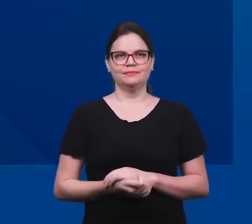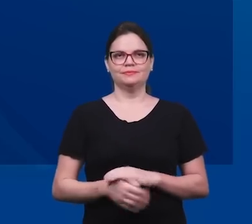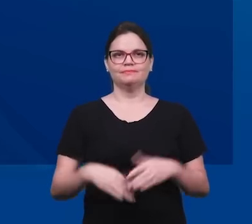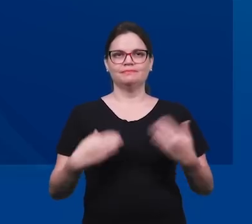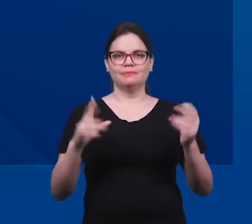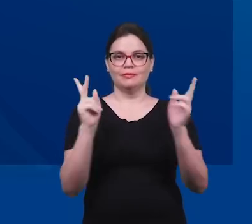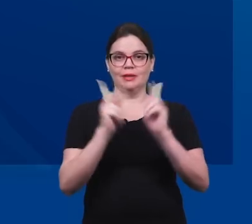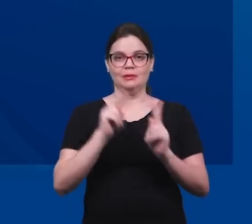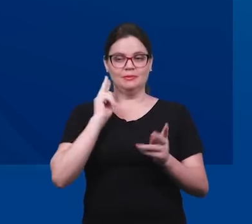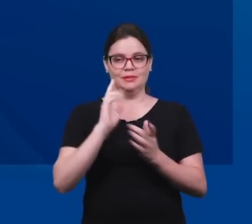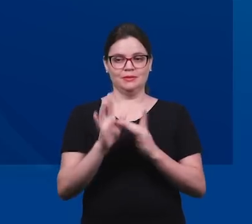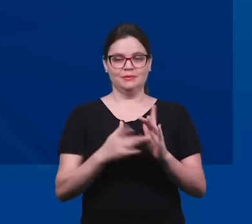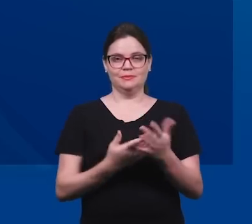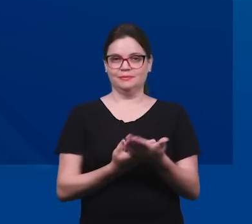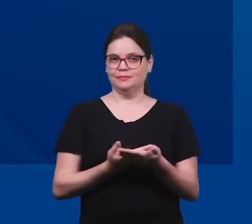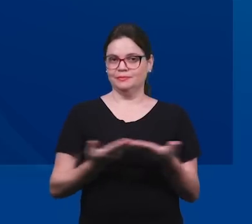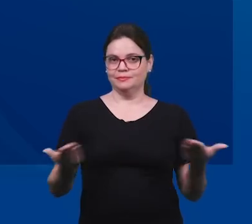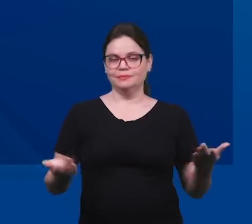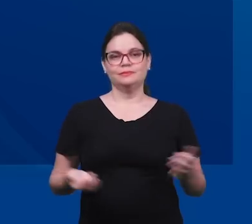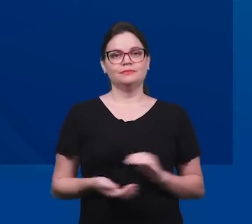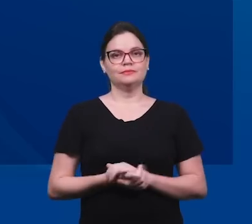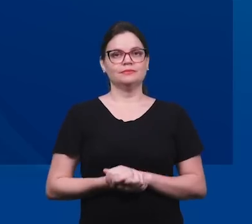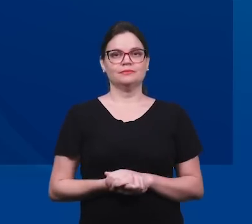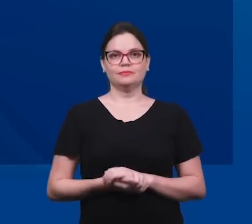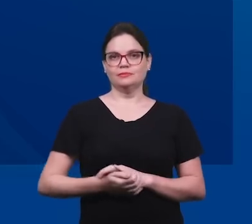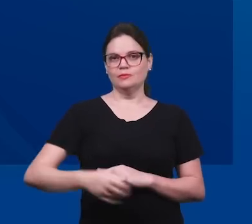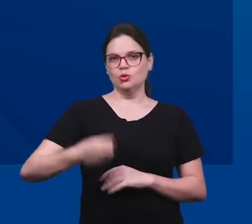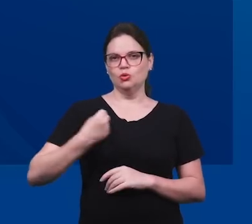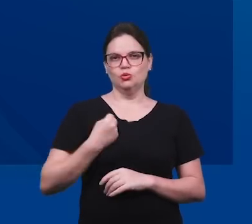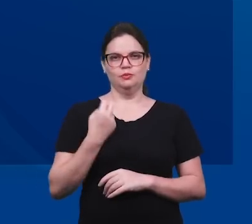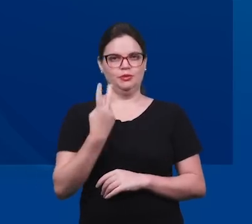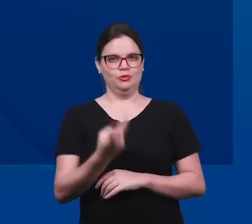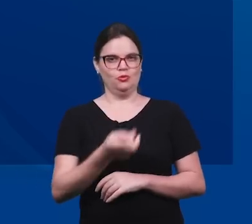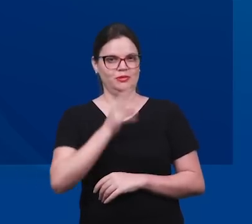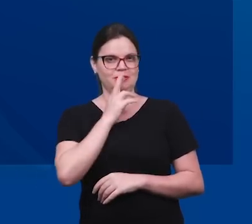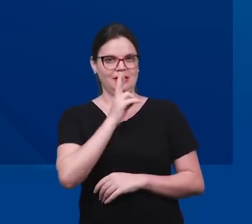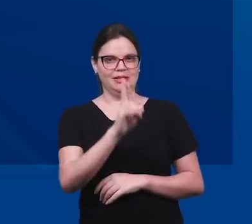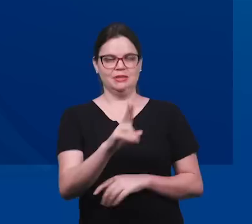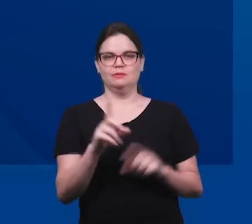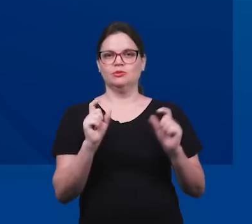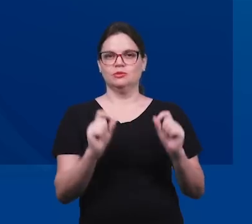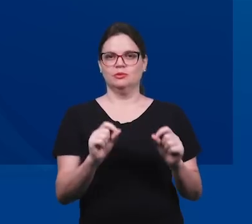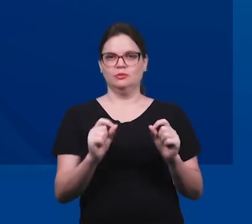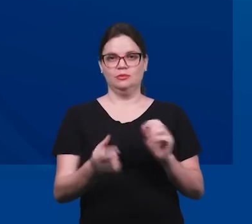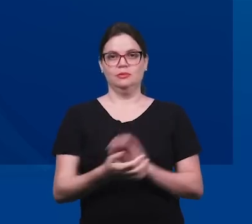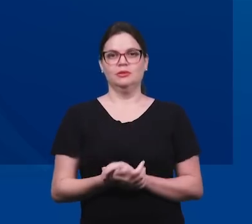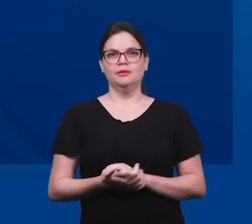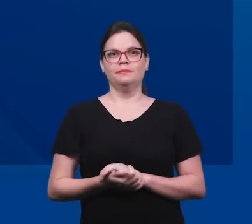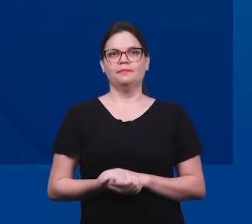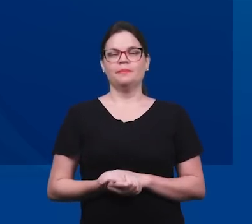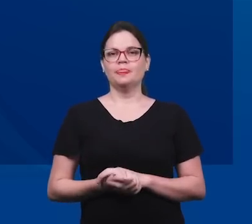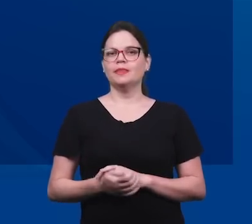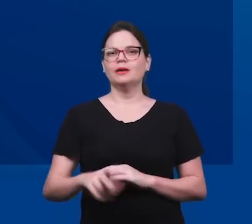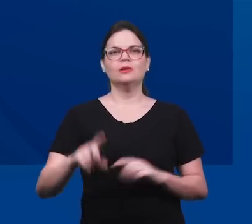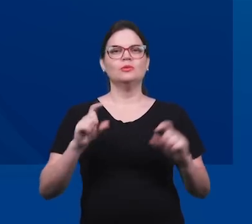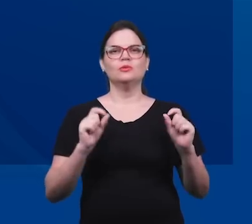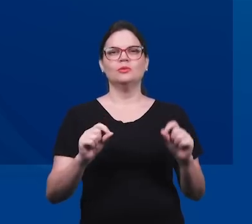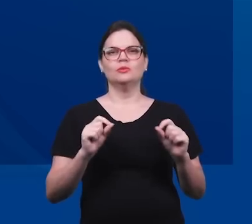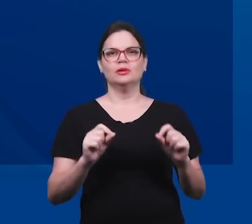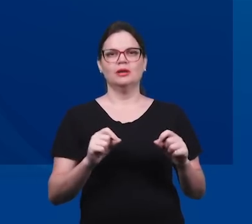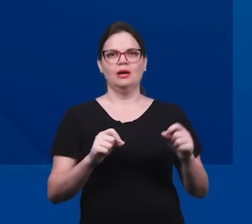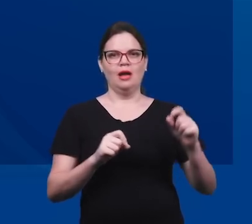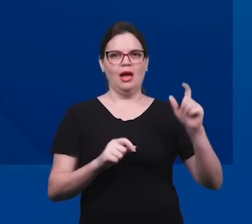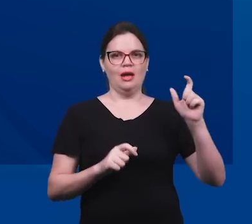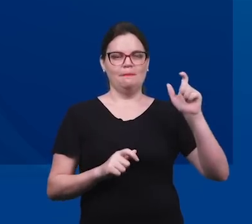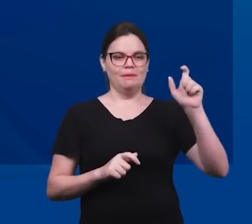a paz do Senhor. A resposta da pergunta 2 são aqueles que se colocaram no lugar